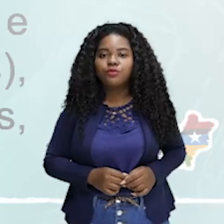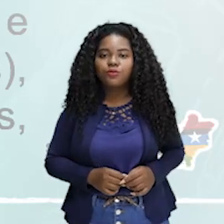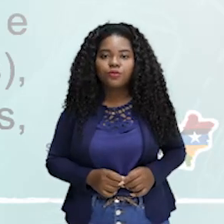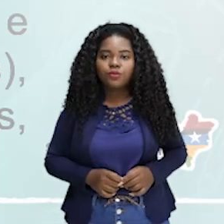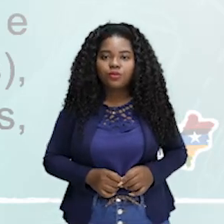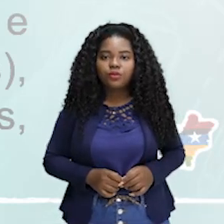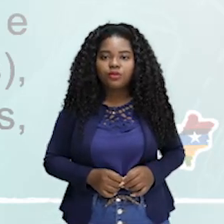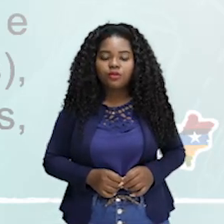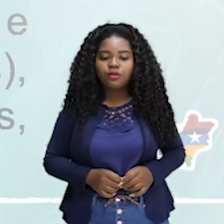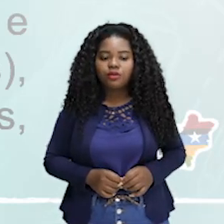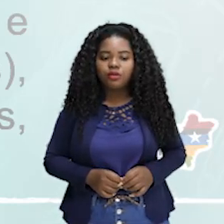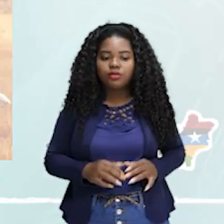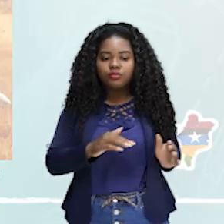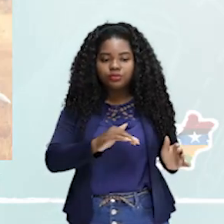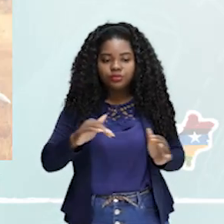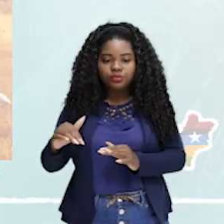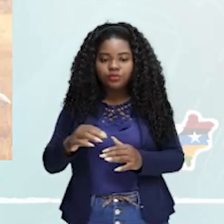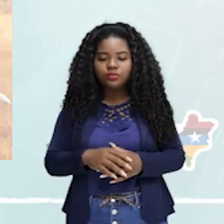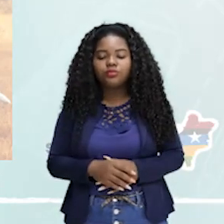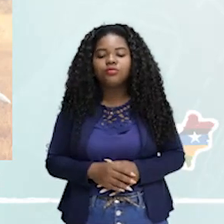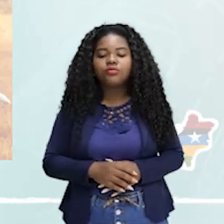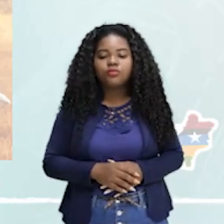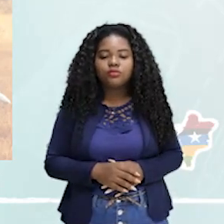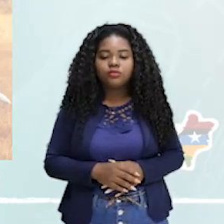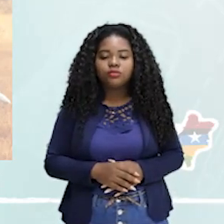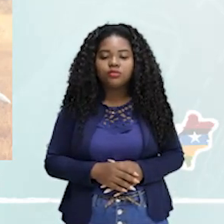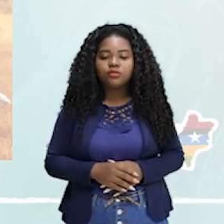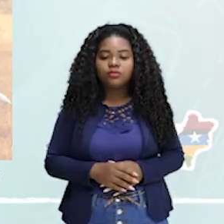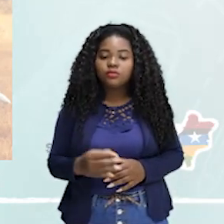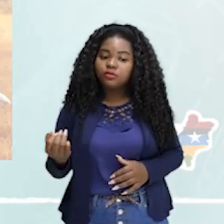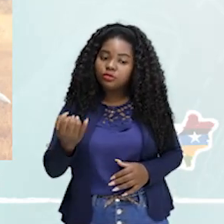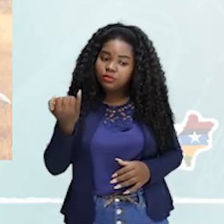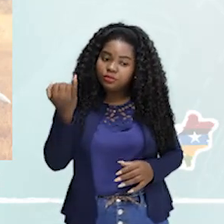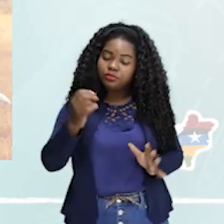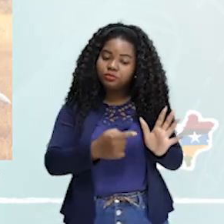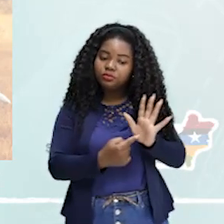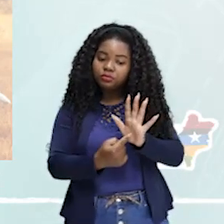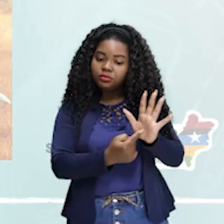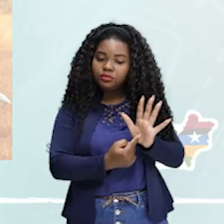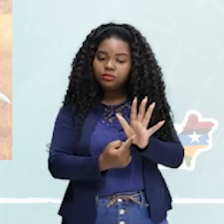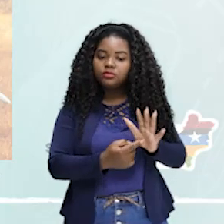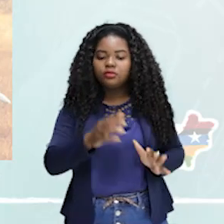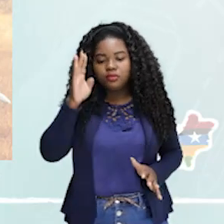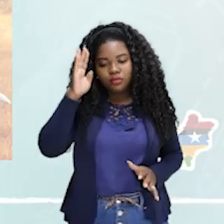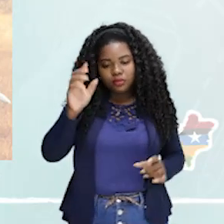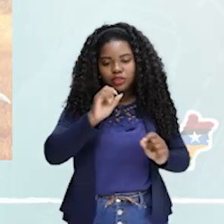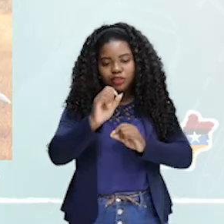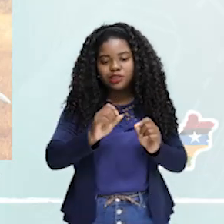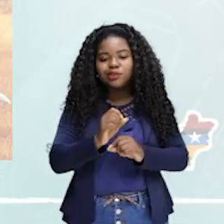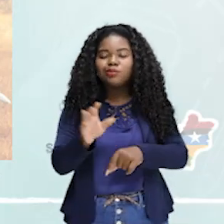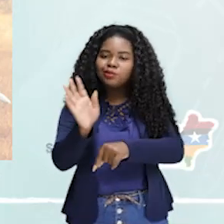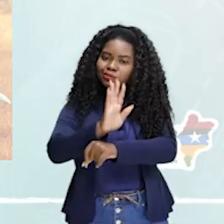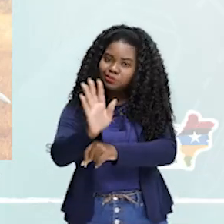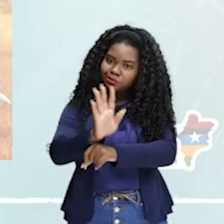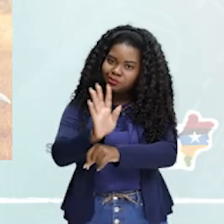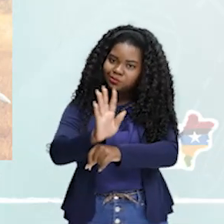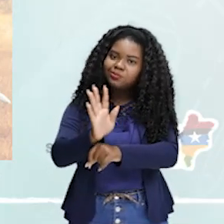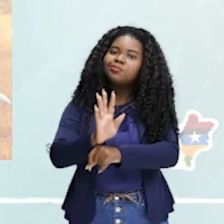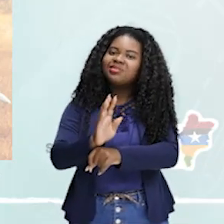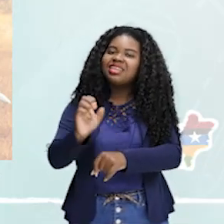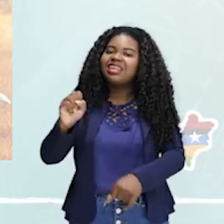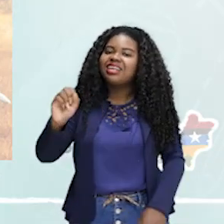mais. Esse aqui também é muito famoso, né? Esse aqui mostra muito, principalmente nos cinemas, tá? As